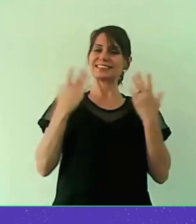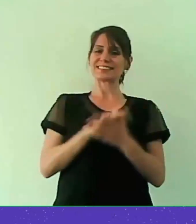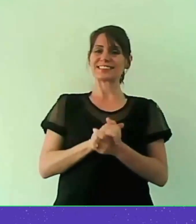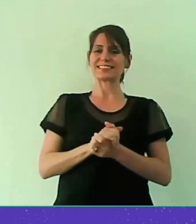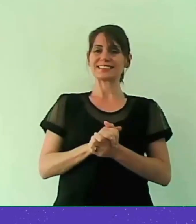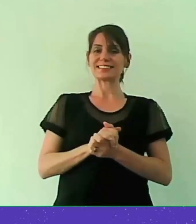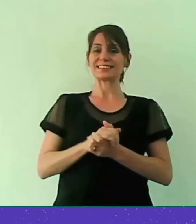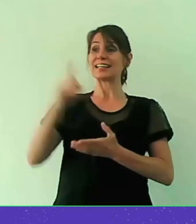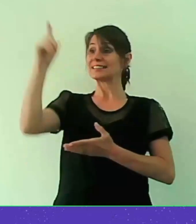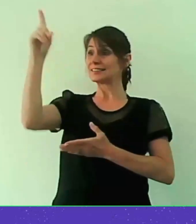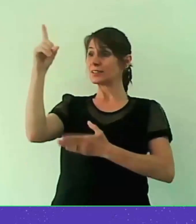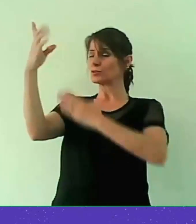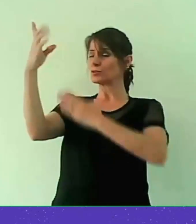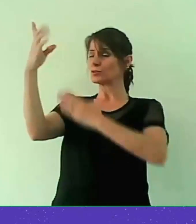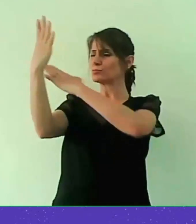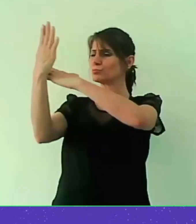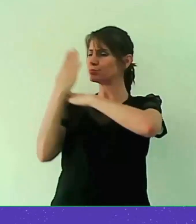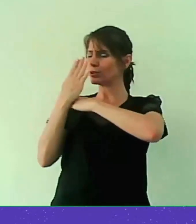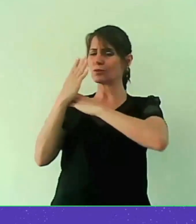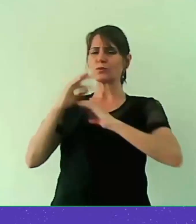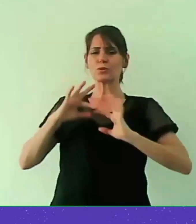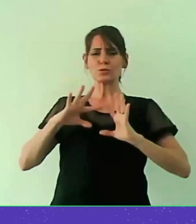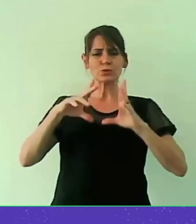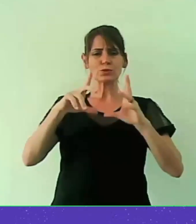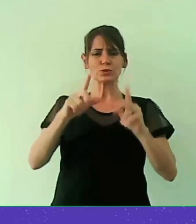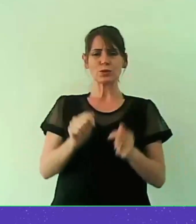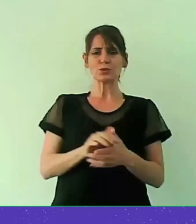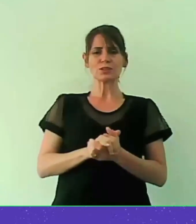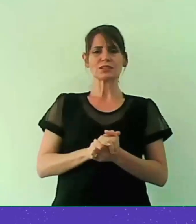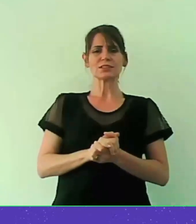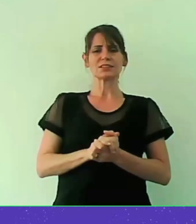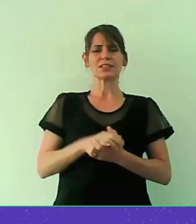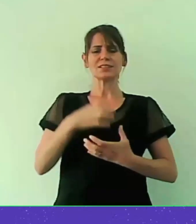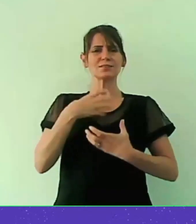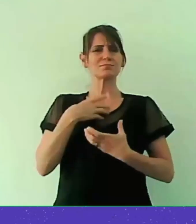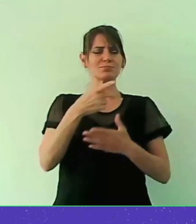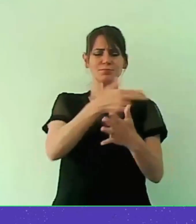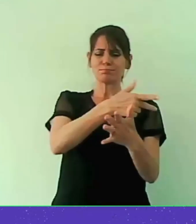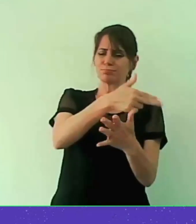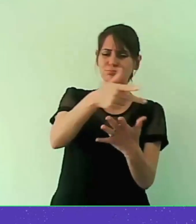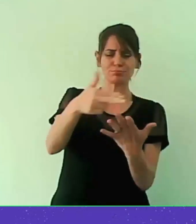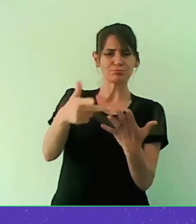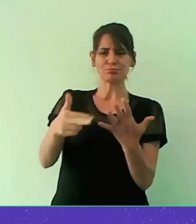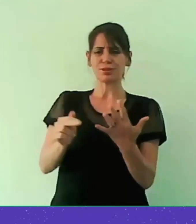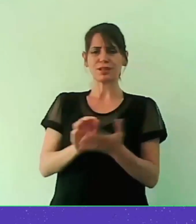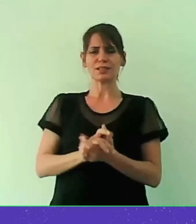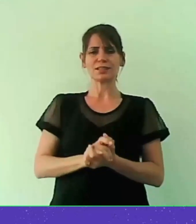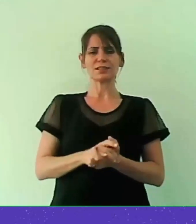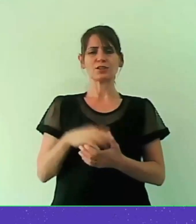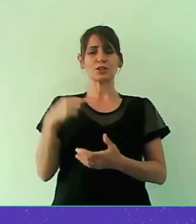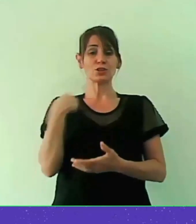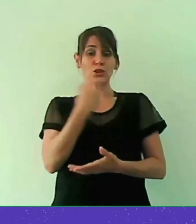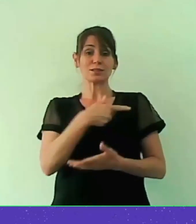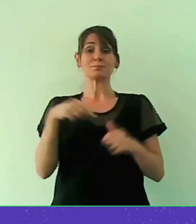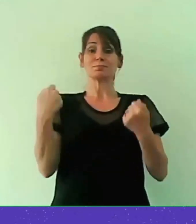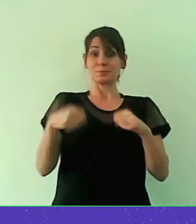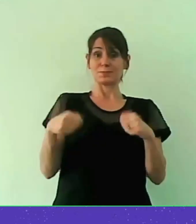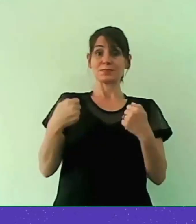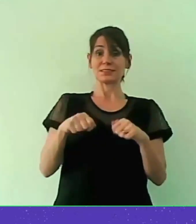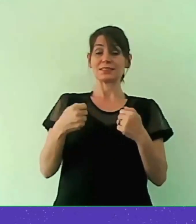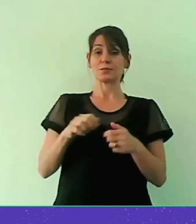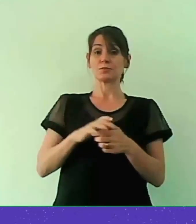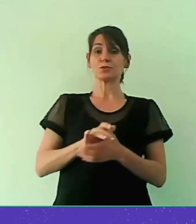supre em todos os sentidos, em todas as nossas necessidades. Tudo que o